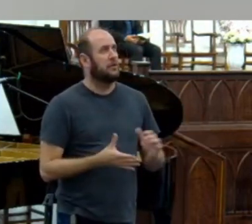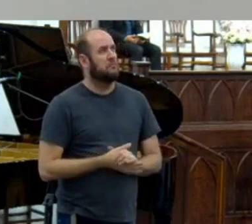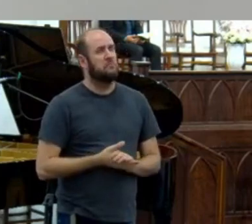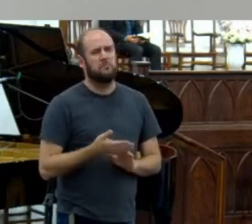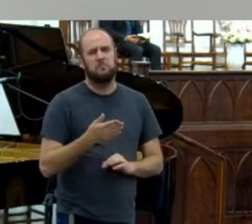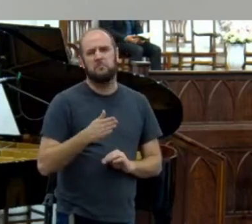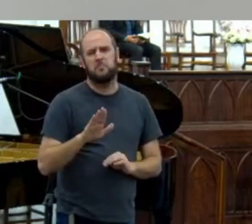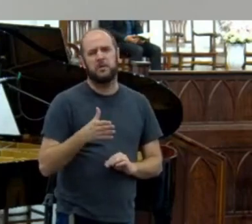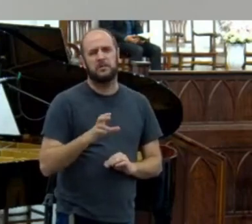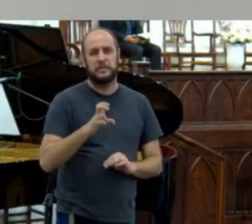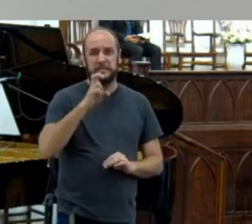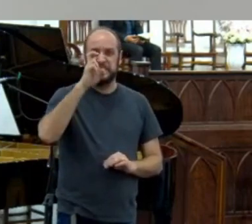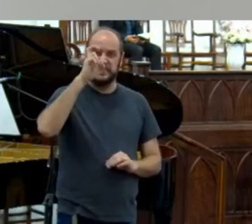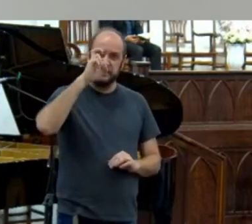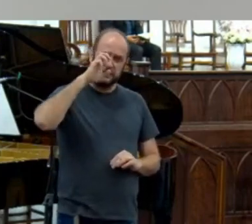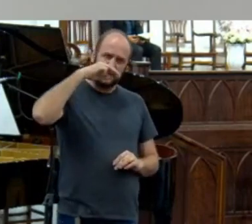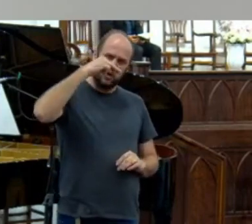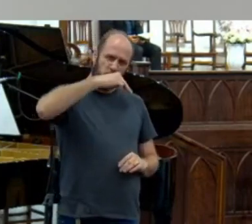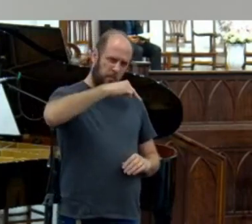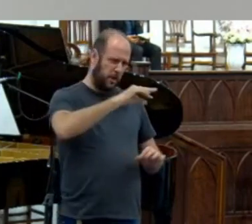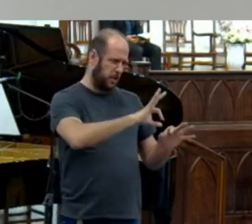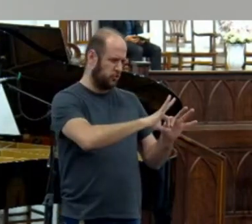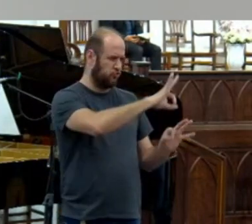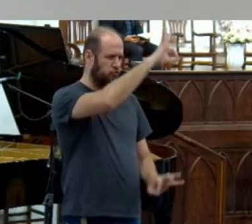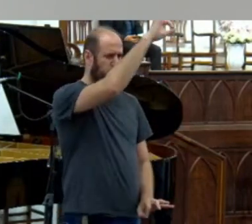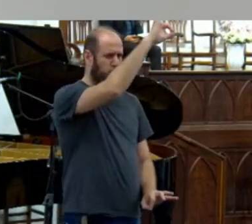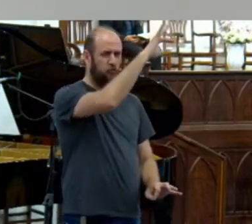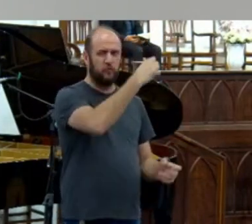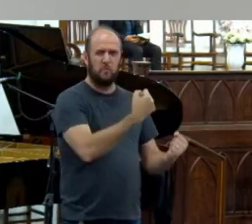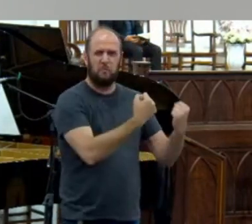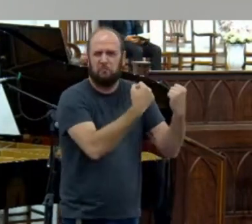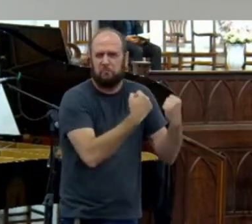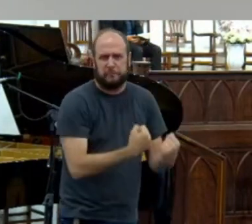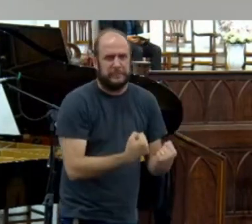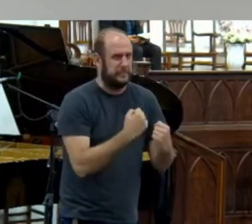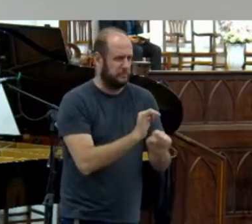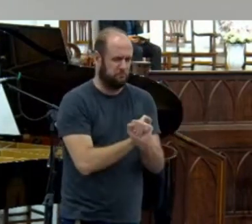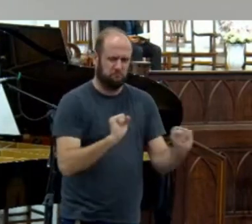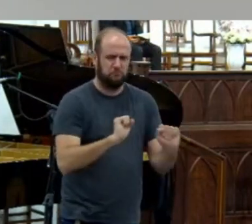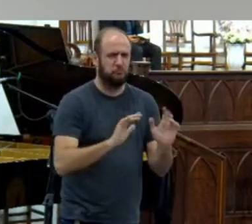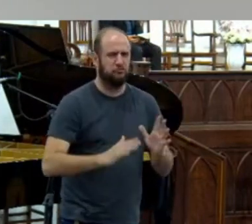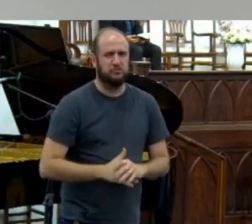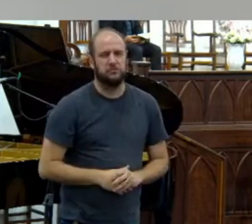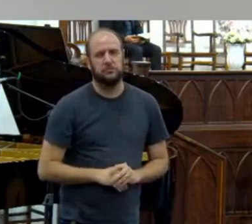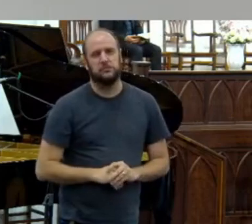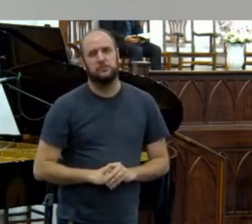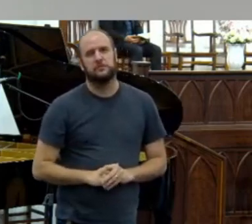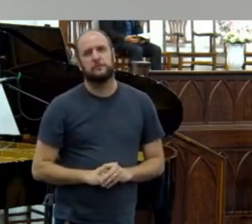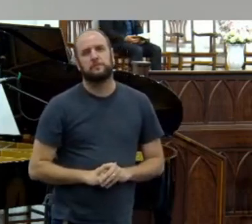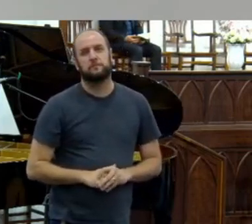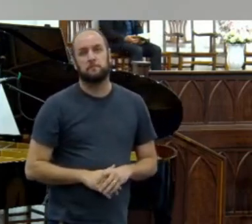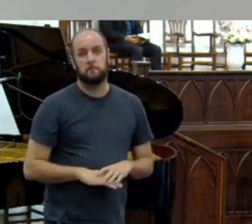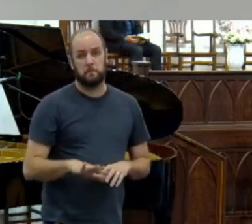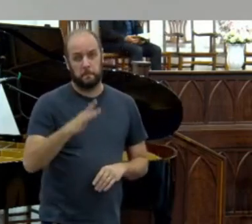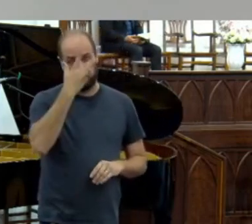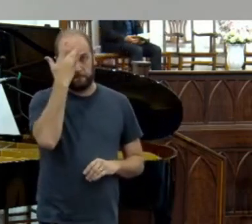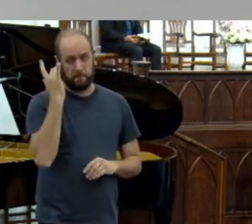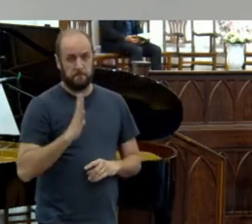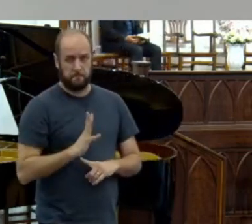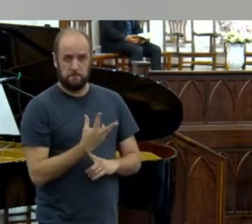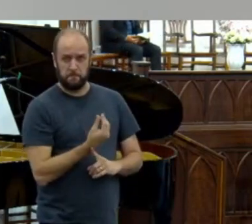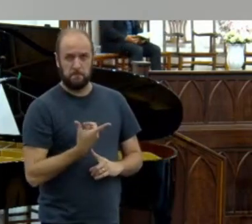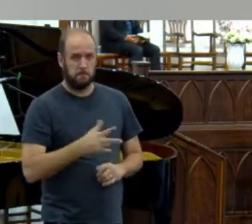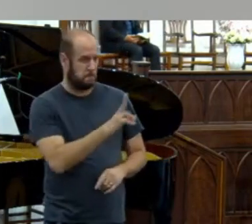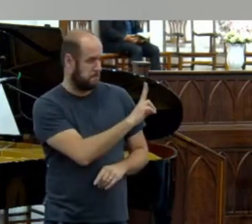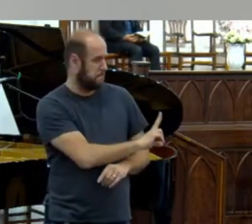cerca de 5,5 metros e pesava toneladas. A maioria dos artistas usaria